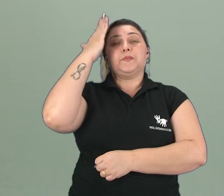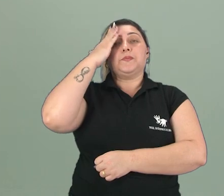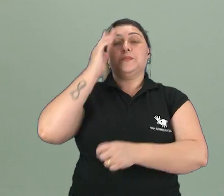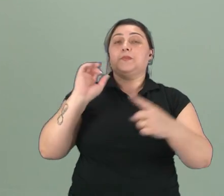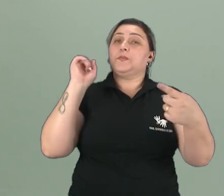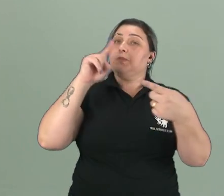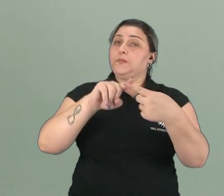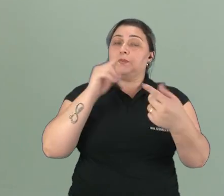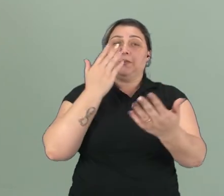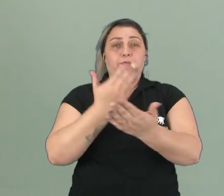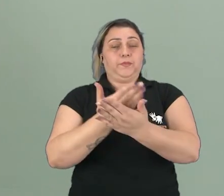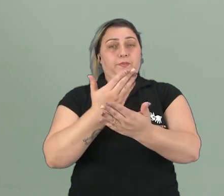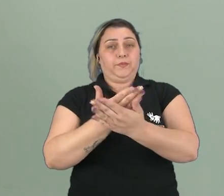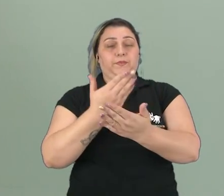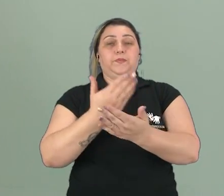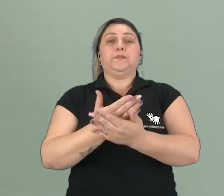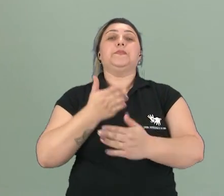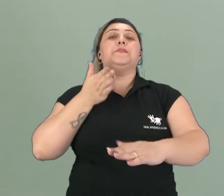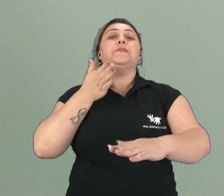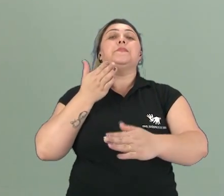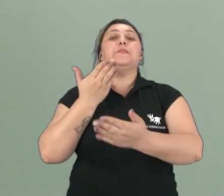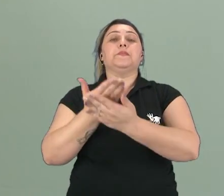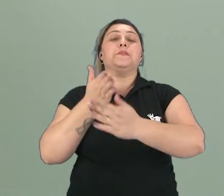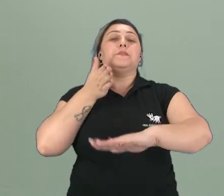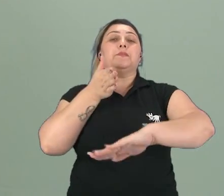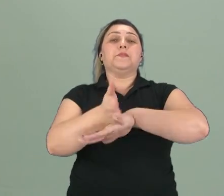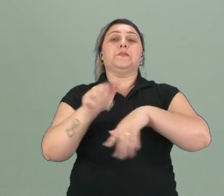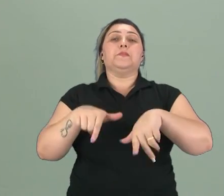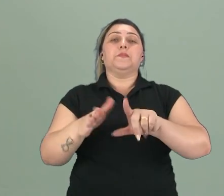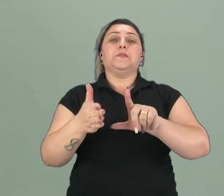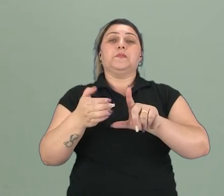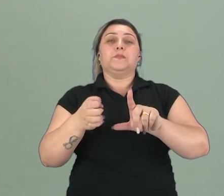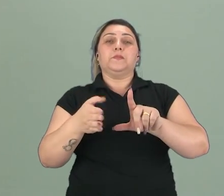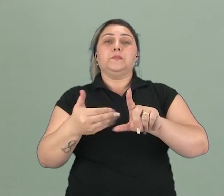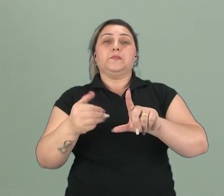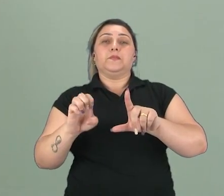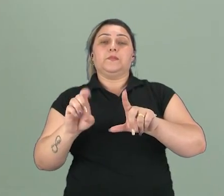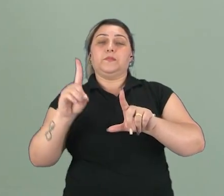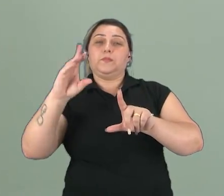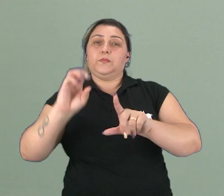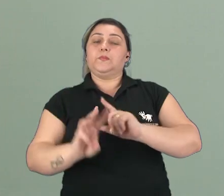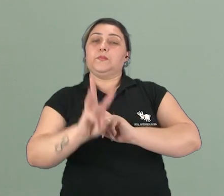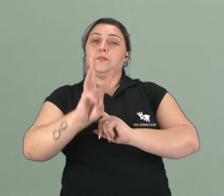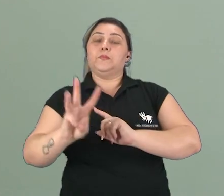os objetivos dessa nossa aula. Para ter acesso a ela na íntegra, acessem a plataforma